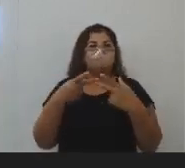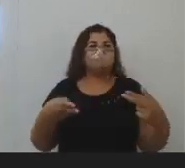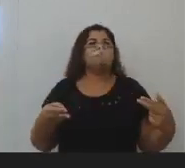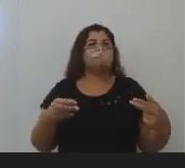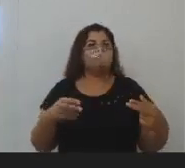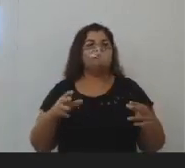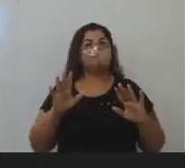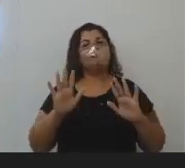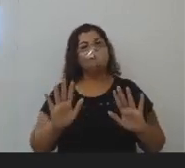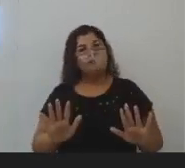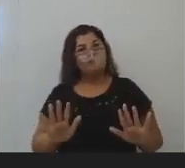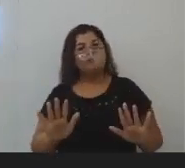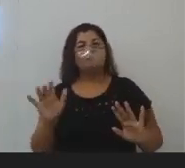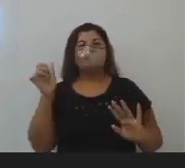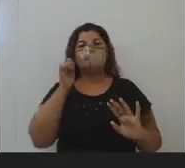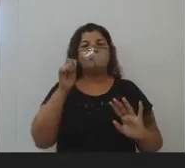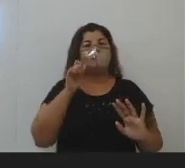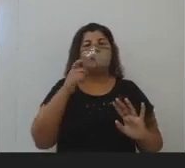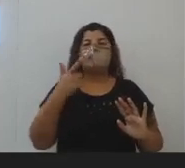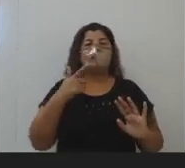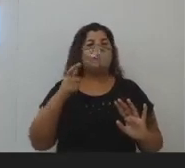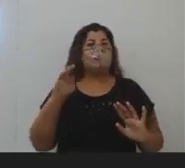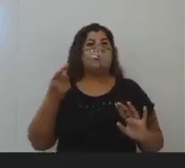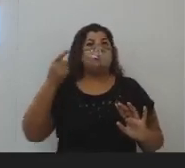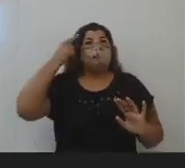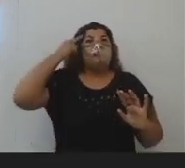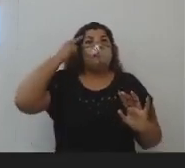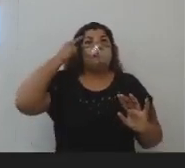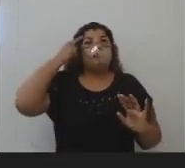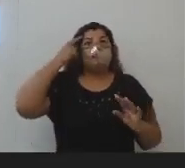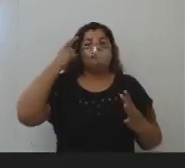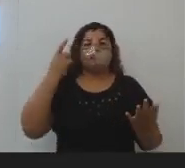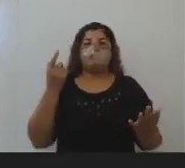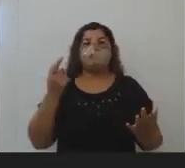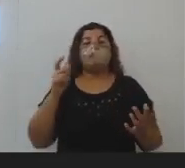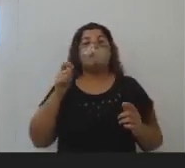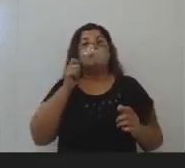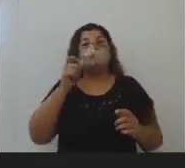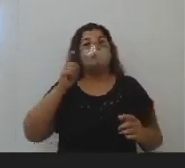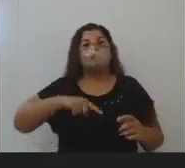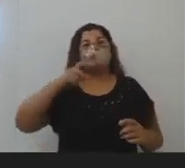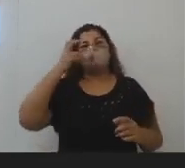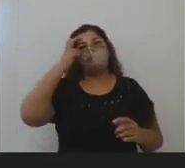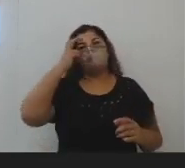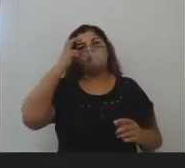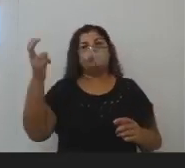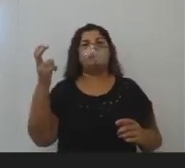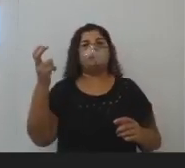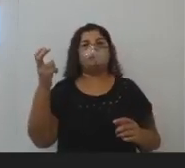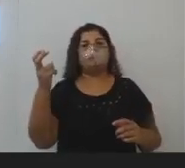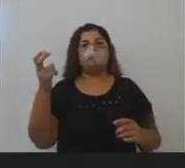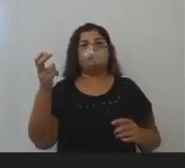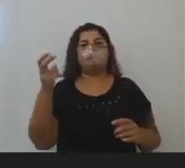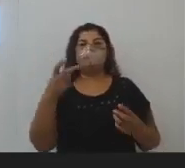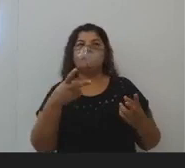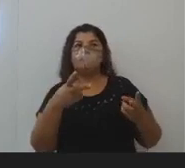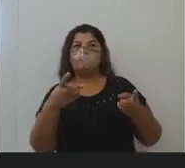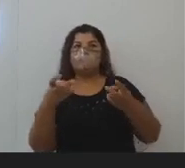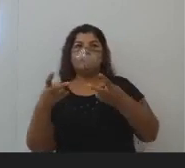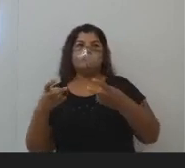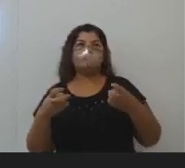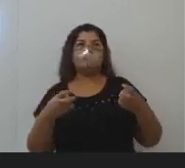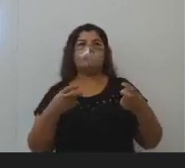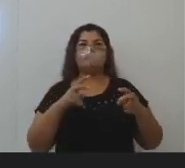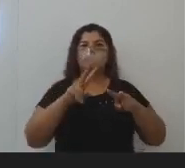não têm um sexto sentido nem uma intuição aguçada. Mulheres têm inteligência. Elas são inteligentes para perceber,